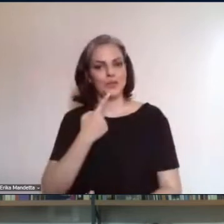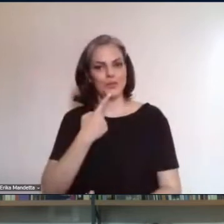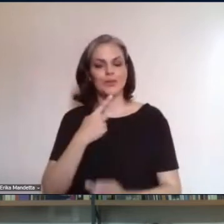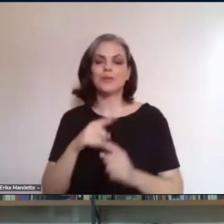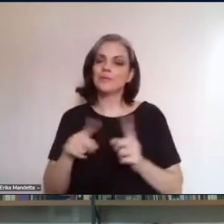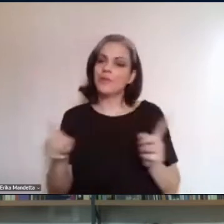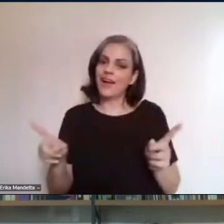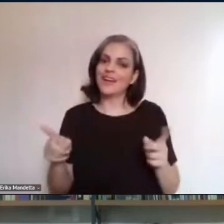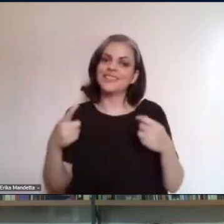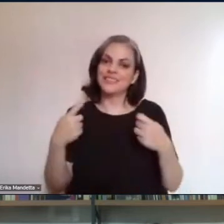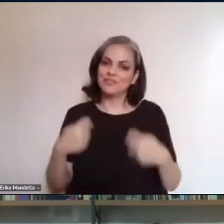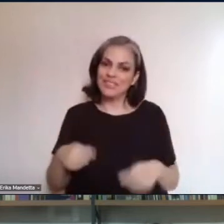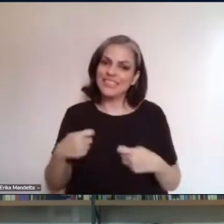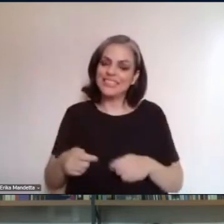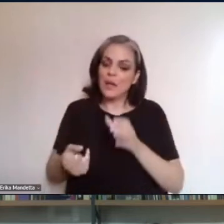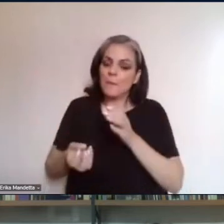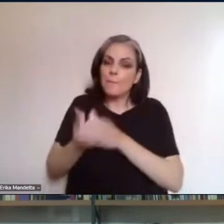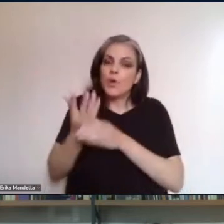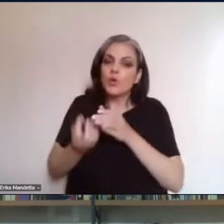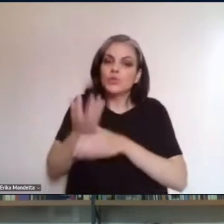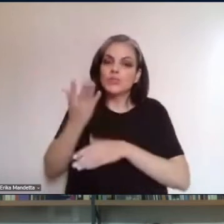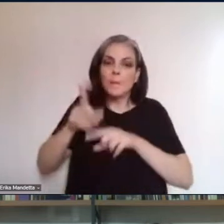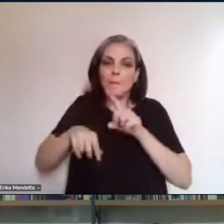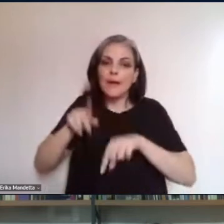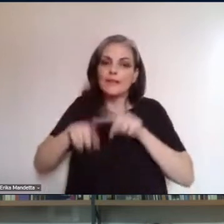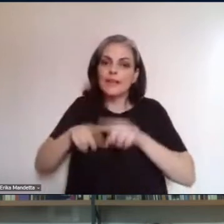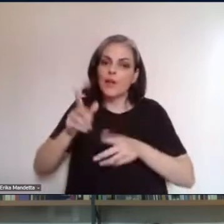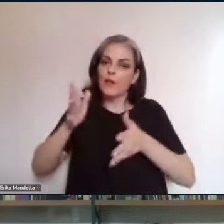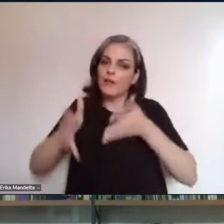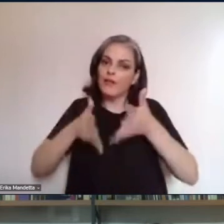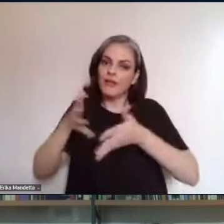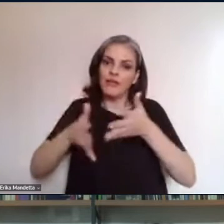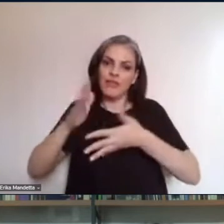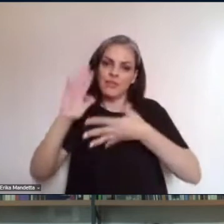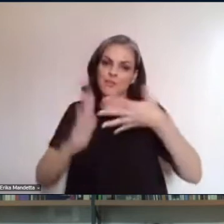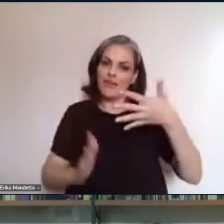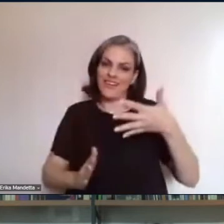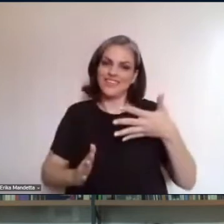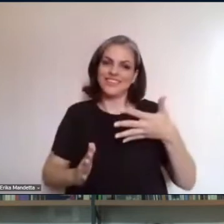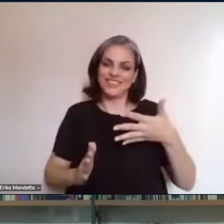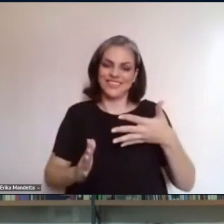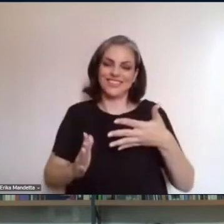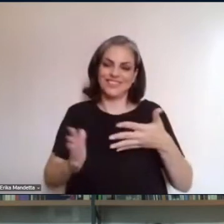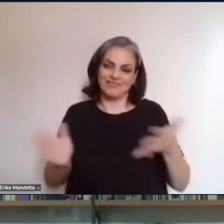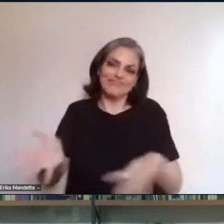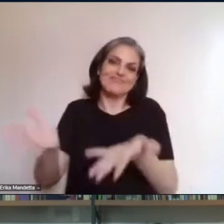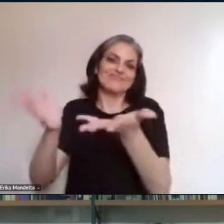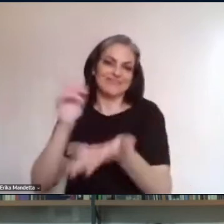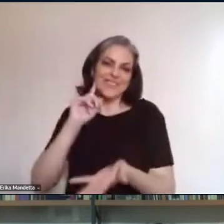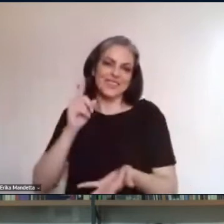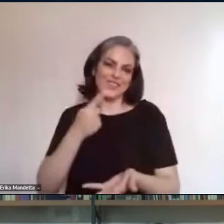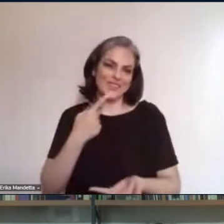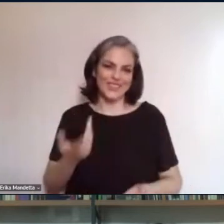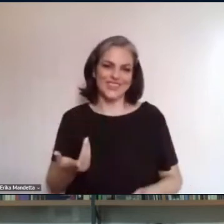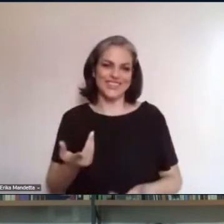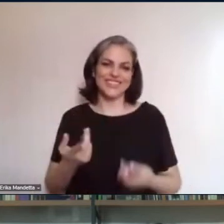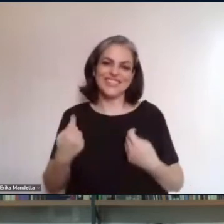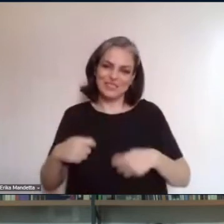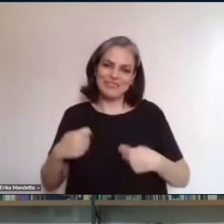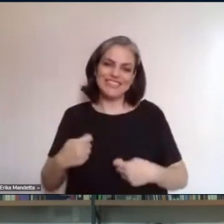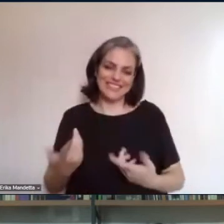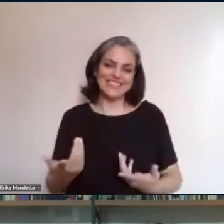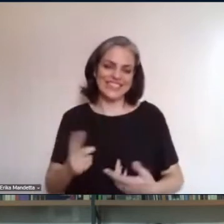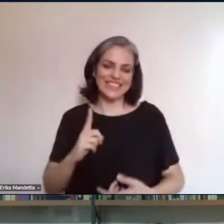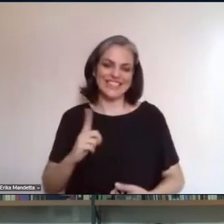A gente precisaria produzir material em libras para que o surdo participasse, né, pudesse participar, pudesse ter esse incentivo à